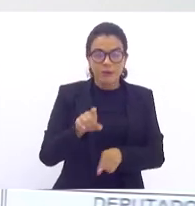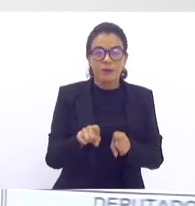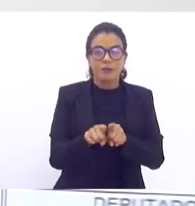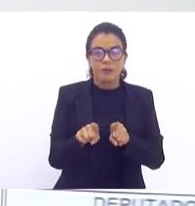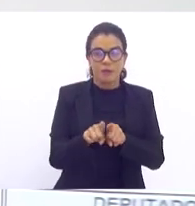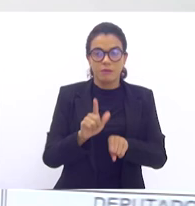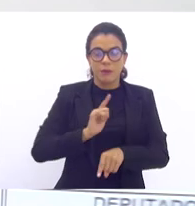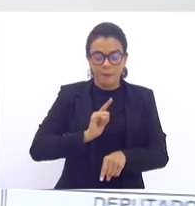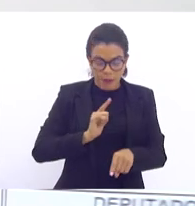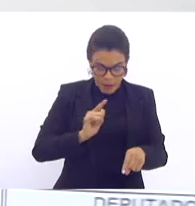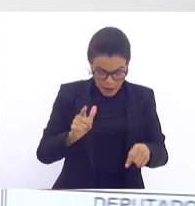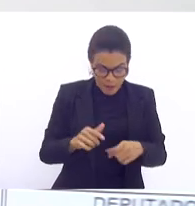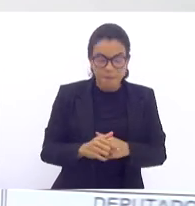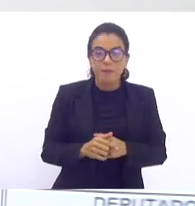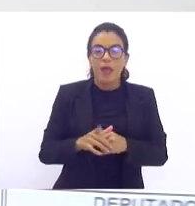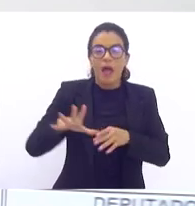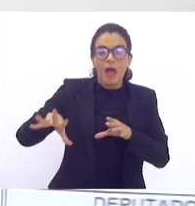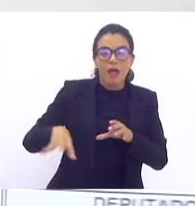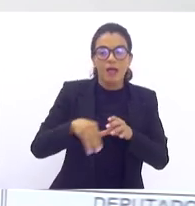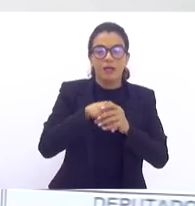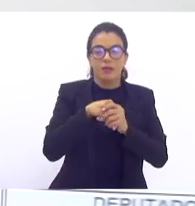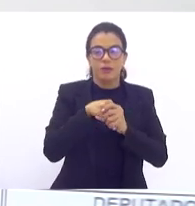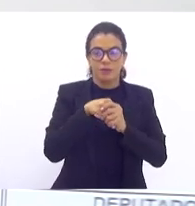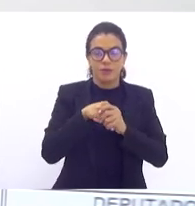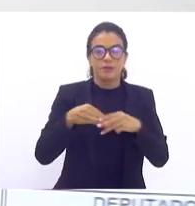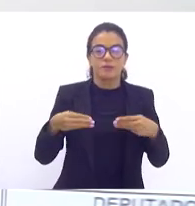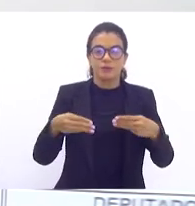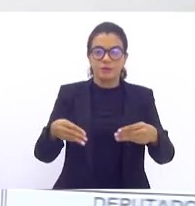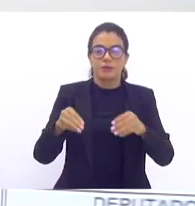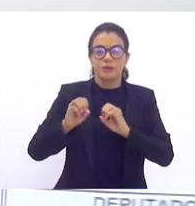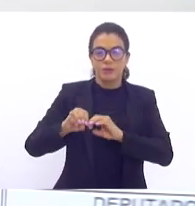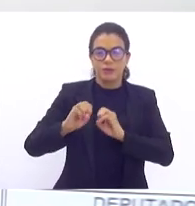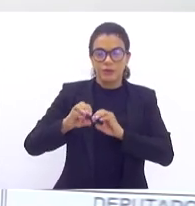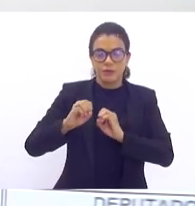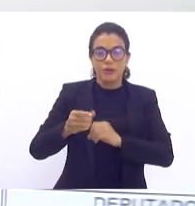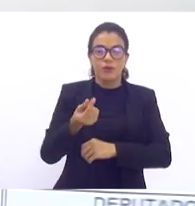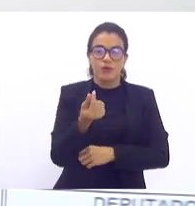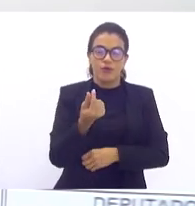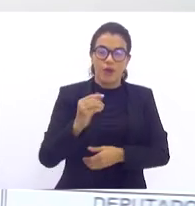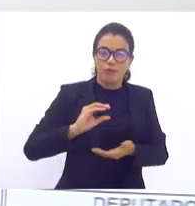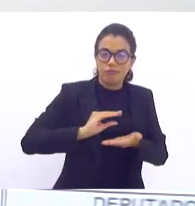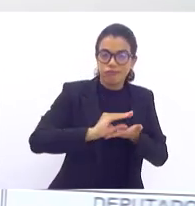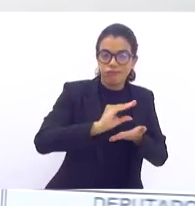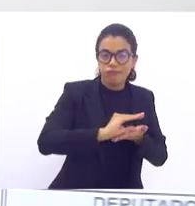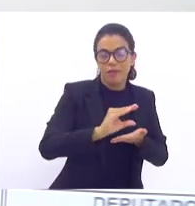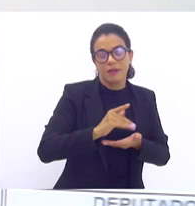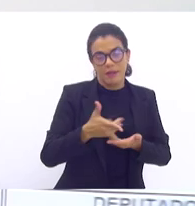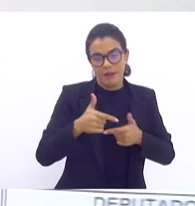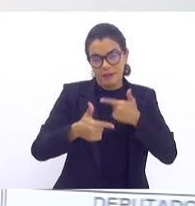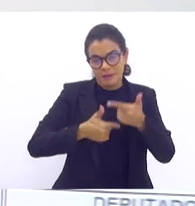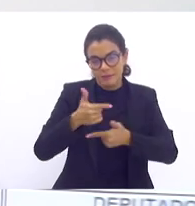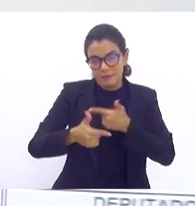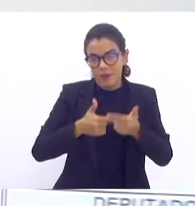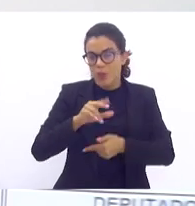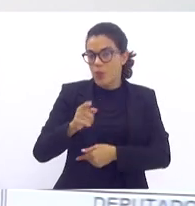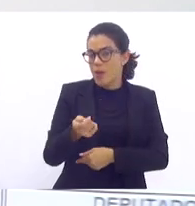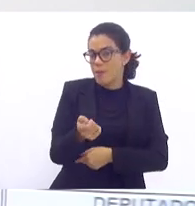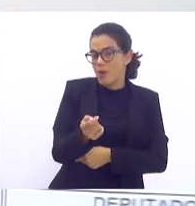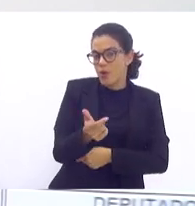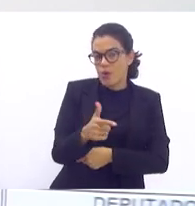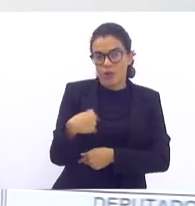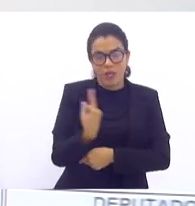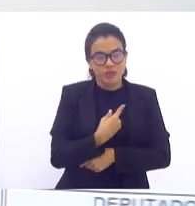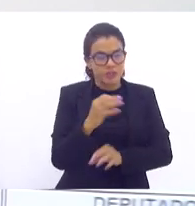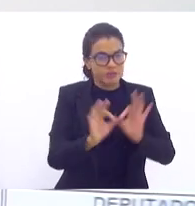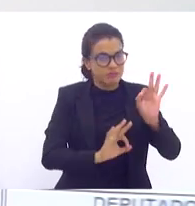e teremos também a incorporação do Ministério da Educação no custeio dessa atividade Então não é coisa pouca que